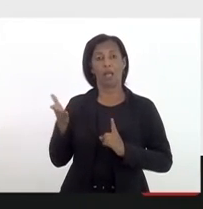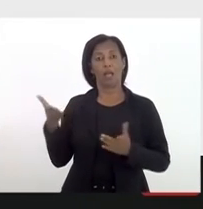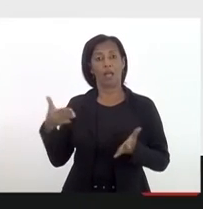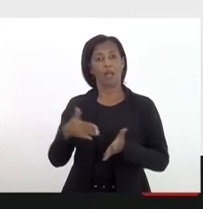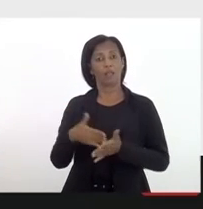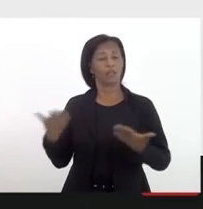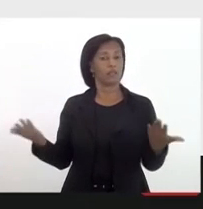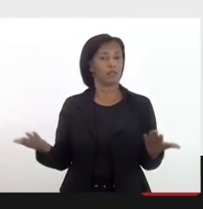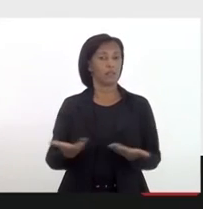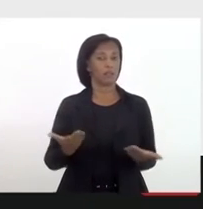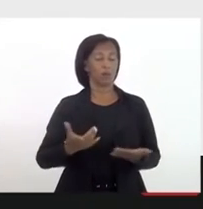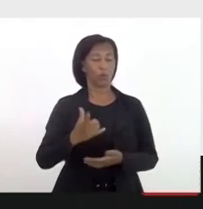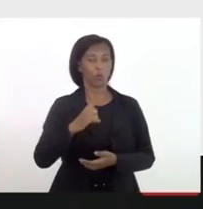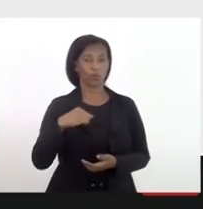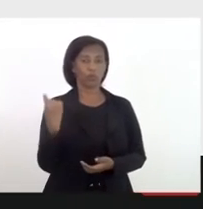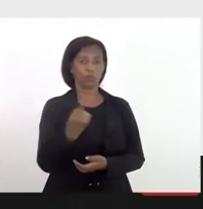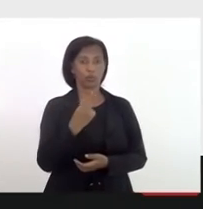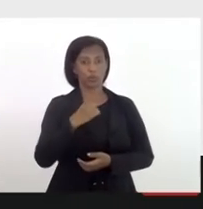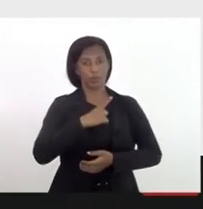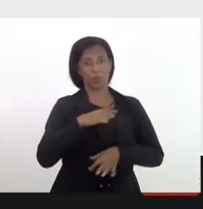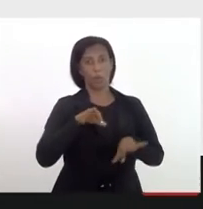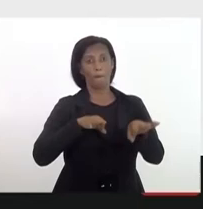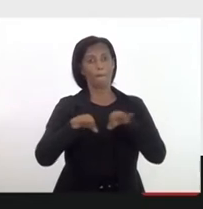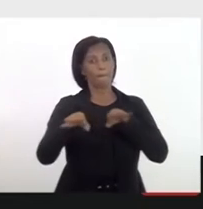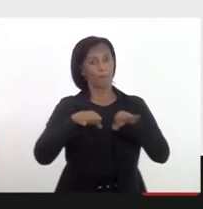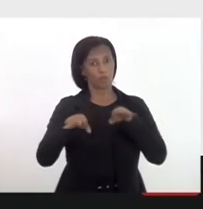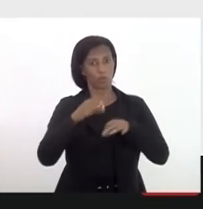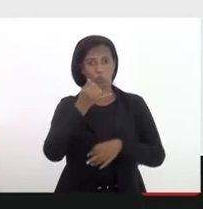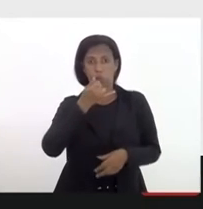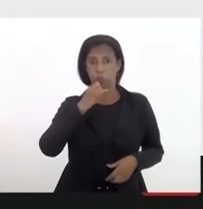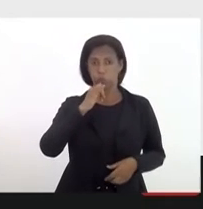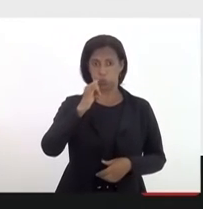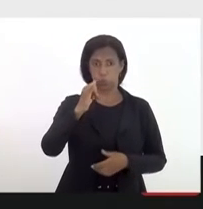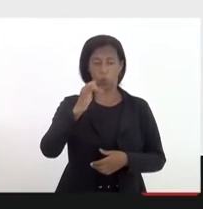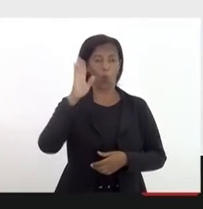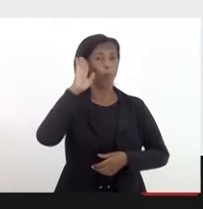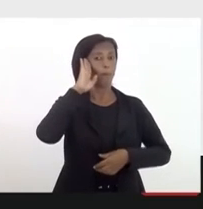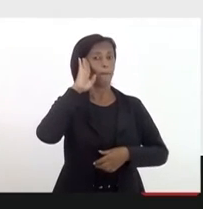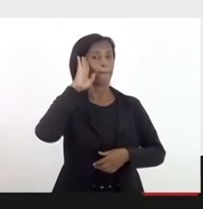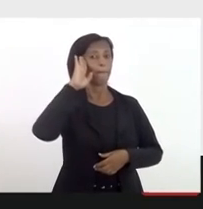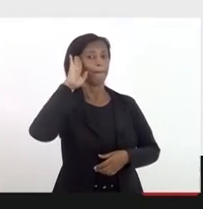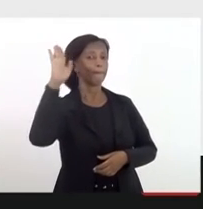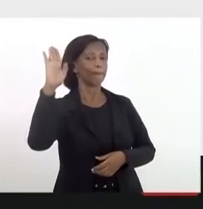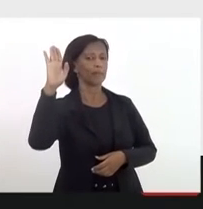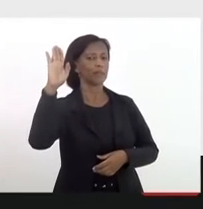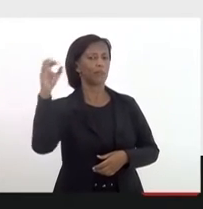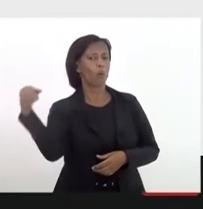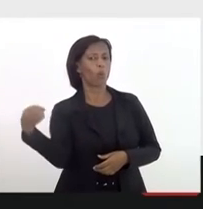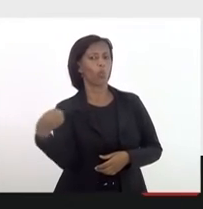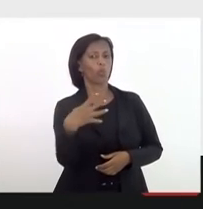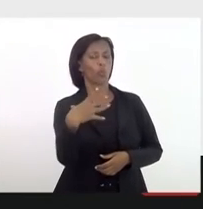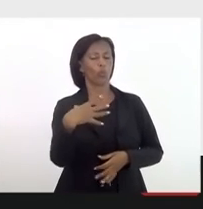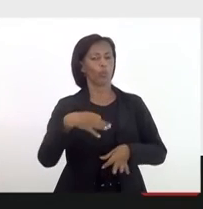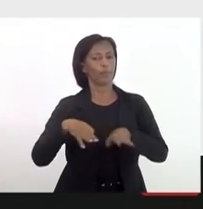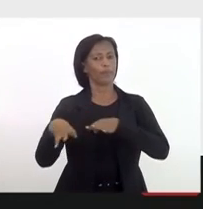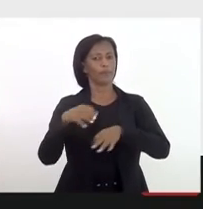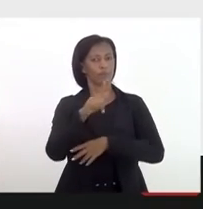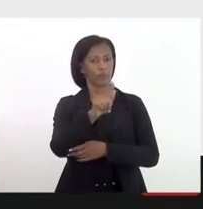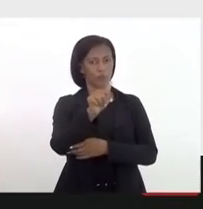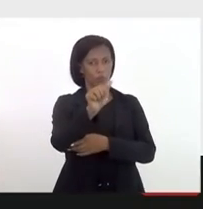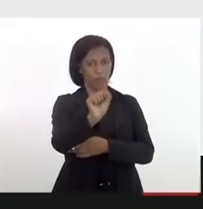nós temos tido um projeto de geração elétrica como principal âncora de novos projetos de gás.